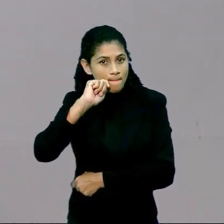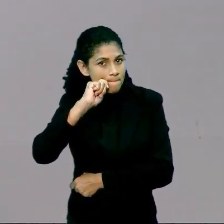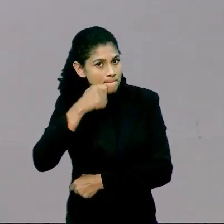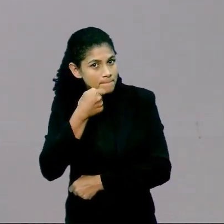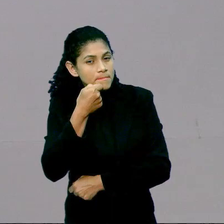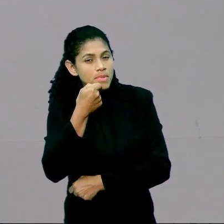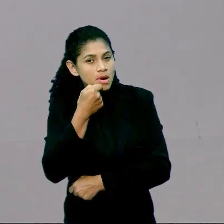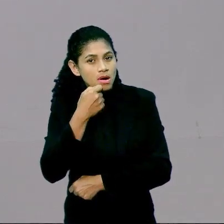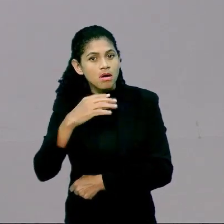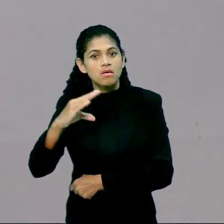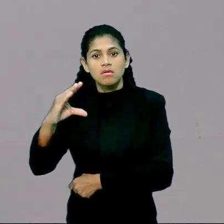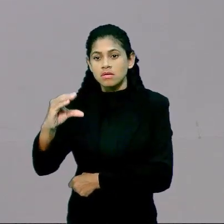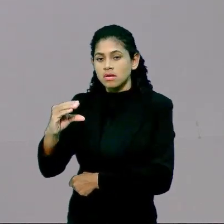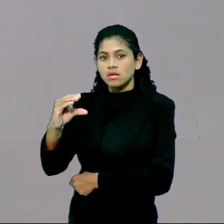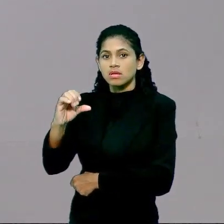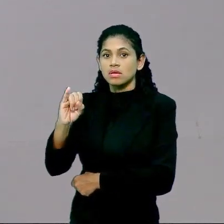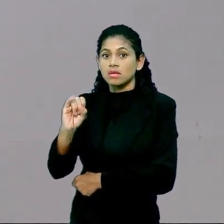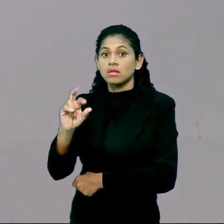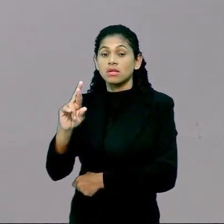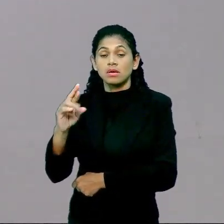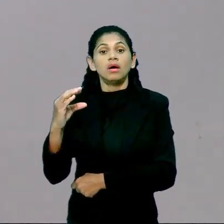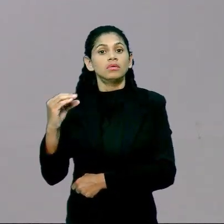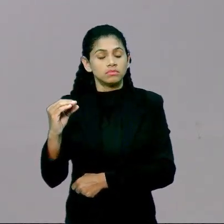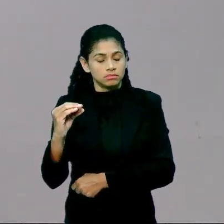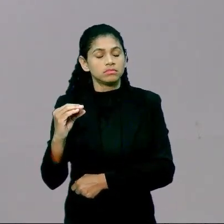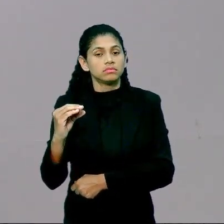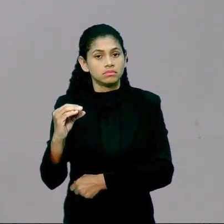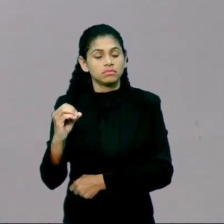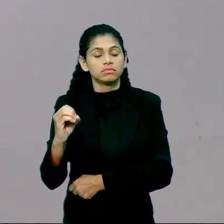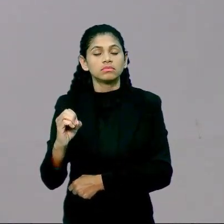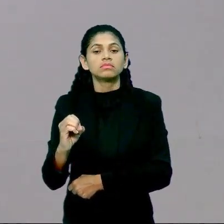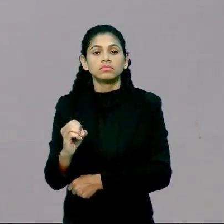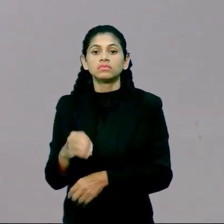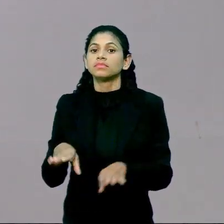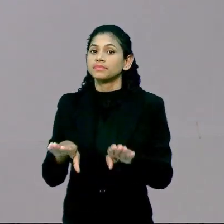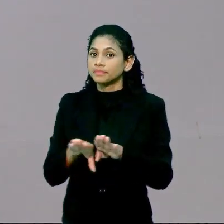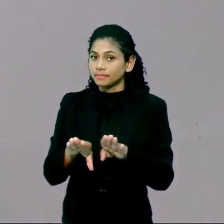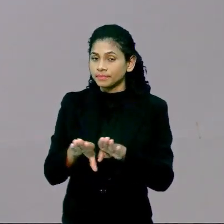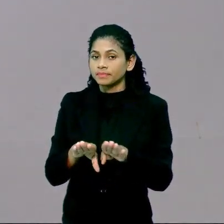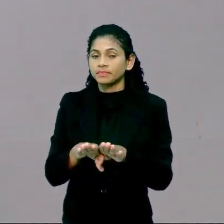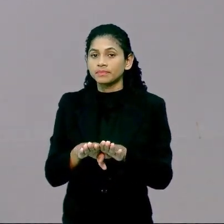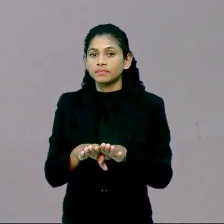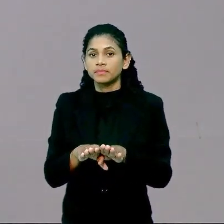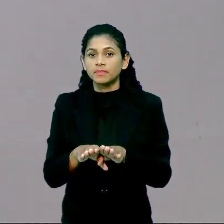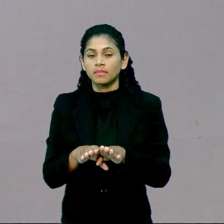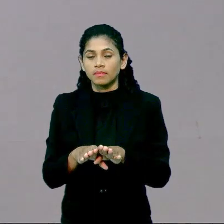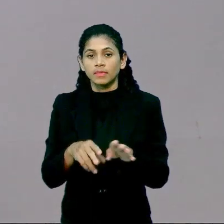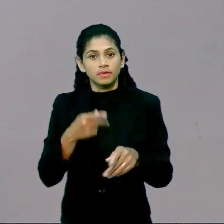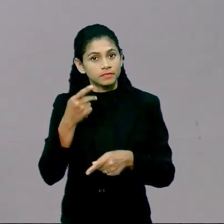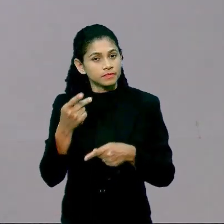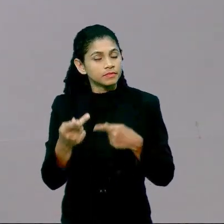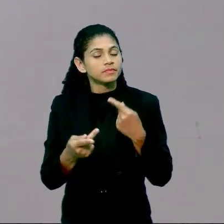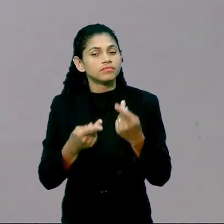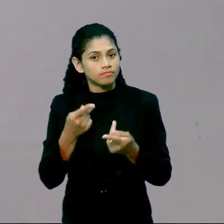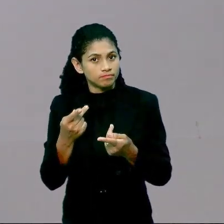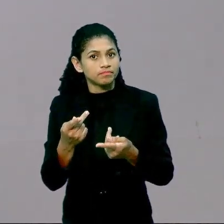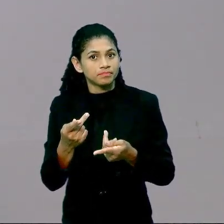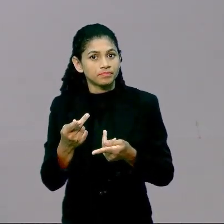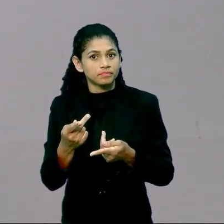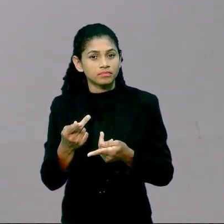e um entretenimento para cegar o povo ali de tipo, vamos entreter, vamos fingir que a gente não está acontecendo nada aqui e devem fazendo, tocando terror lá,